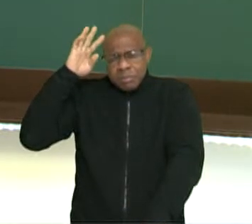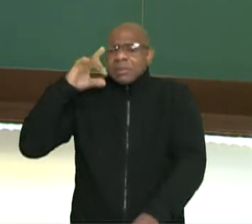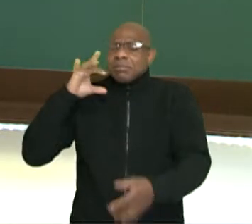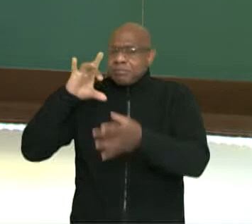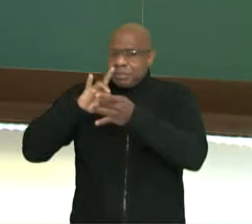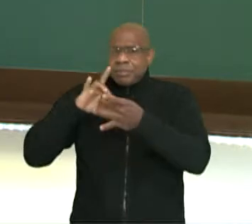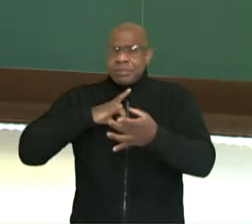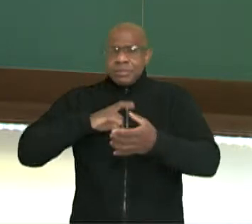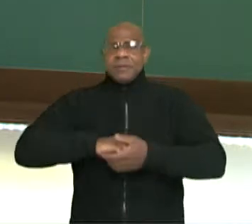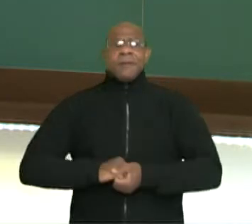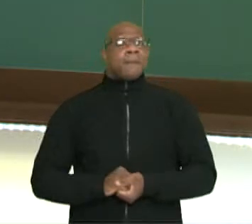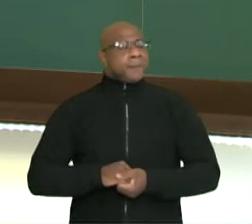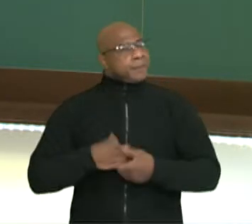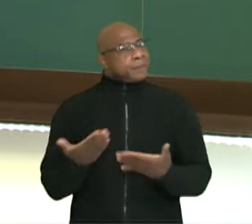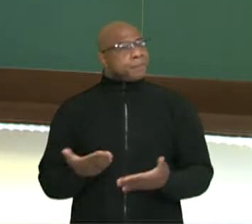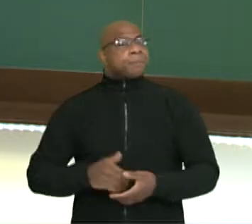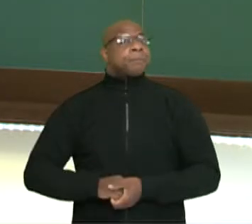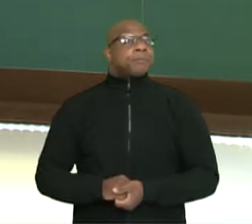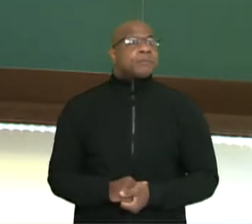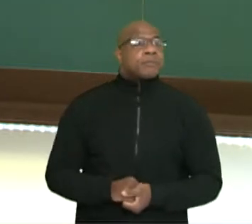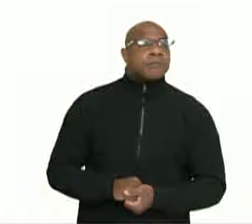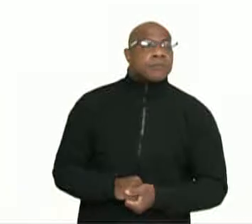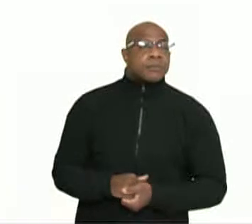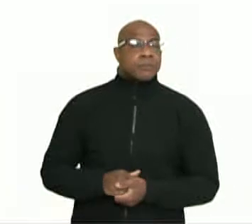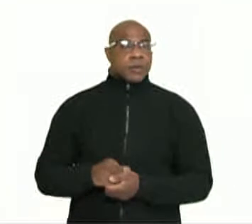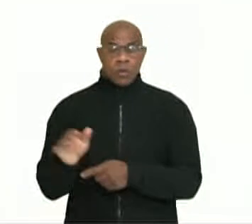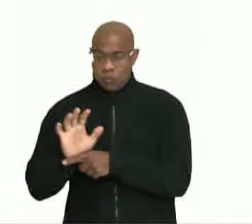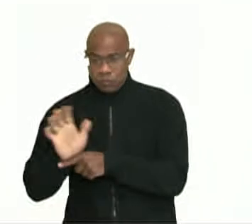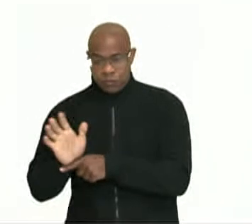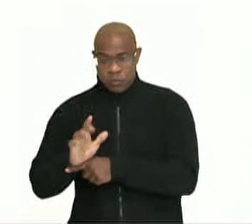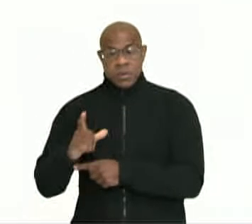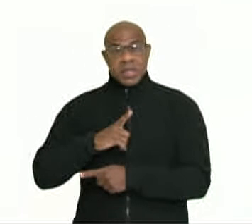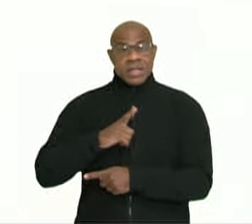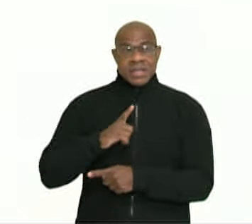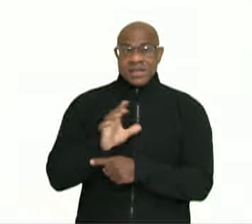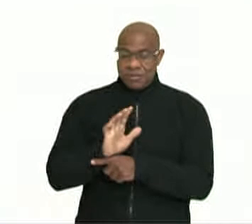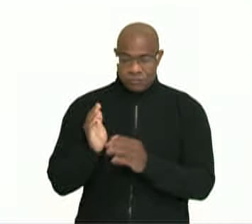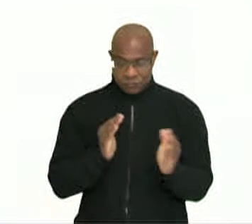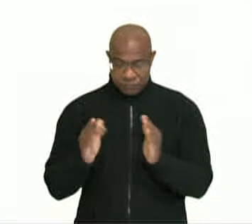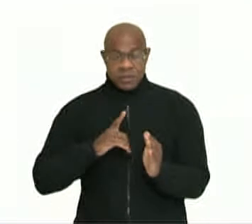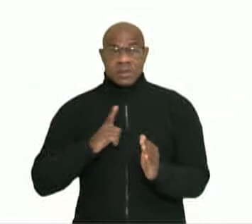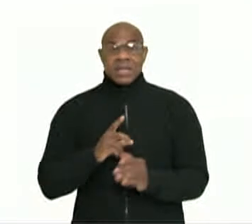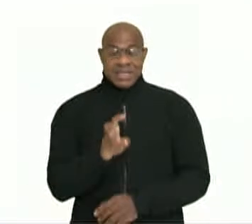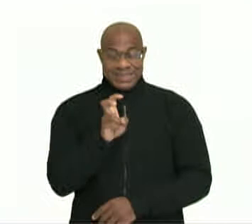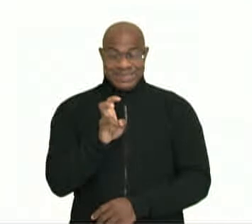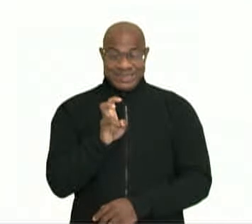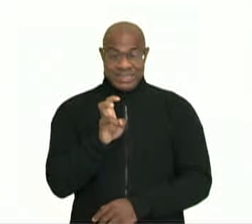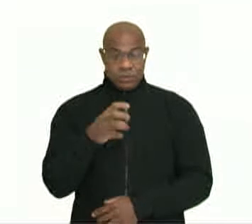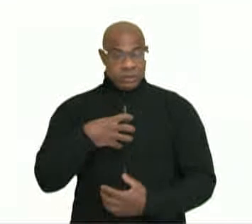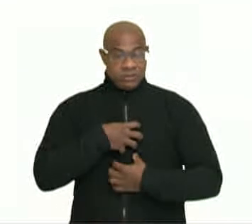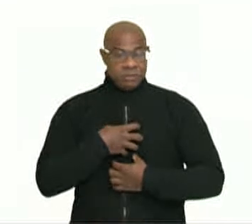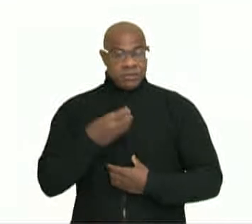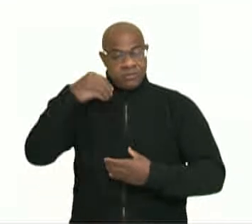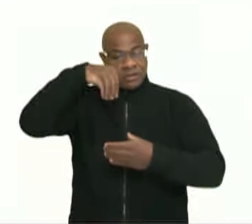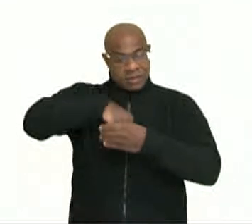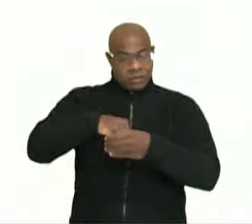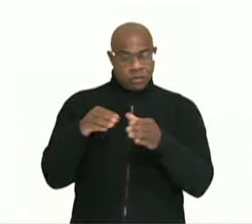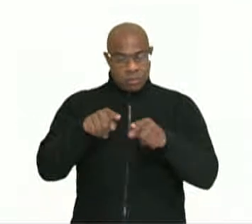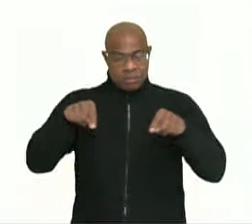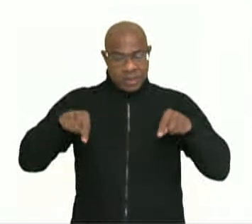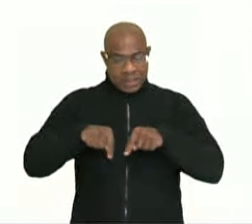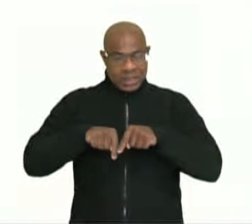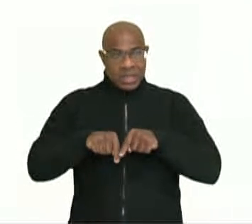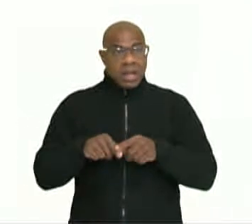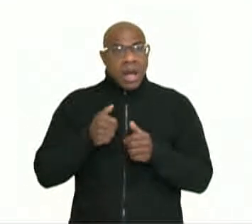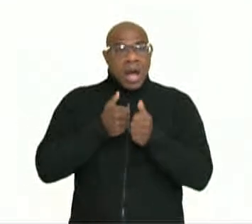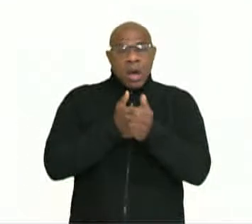sabia. Durante o filme, os 5 sentimentos ficam dentro de uma sala, como se fosse uma cabine de controle, onde